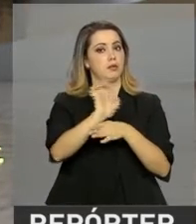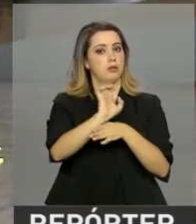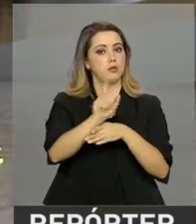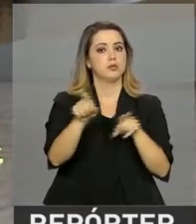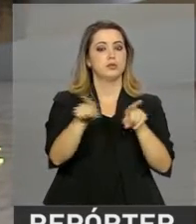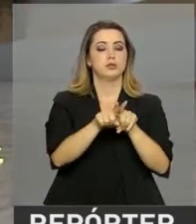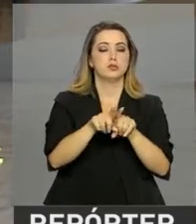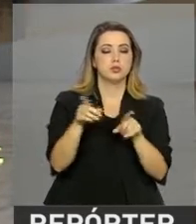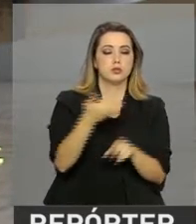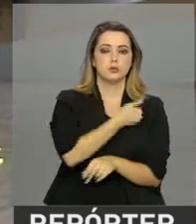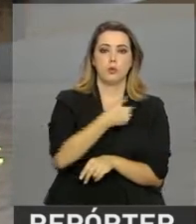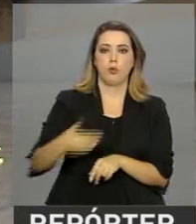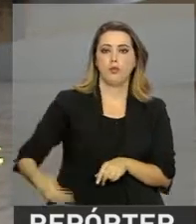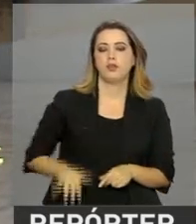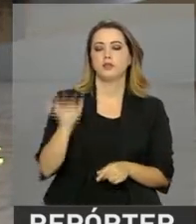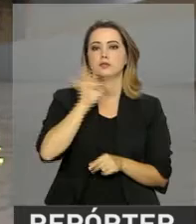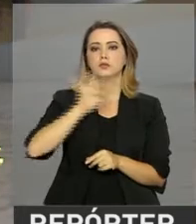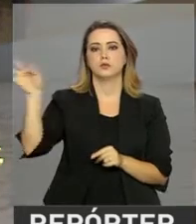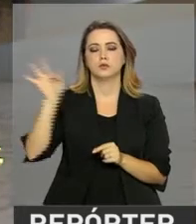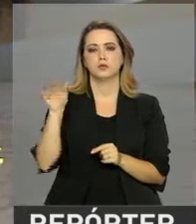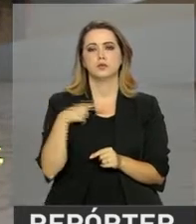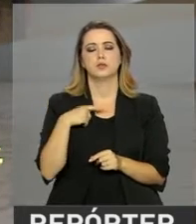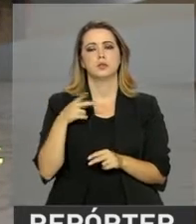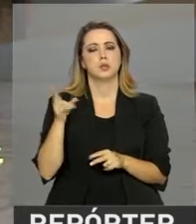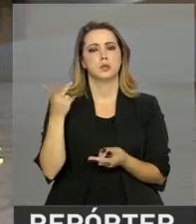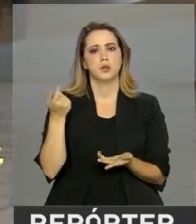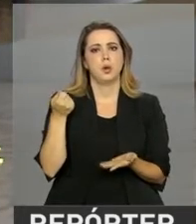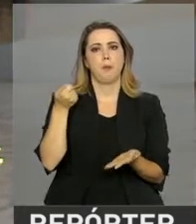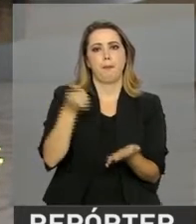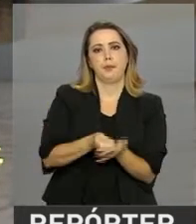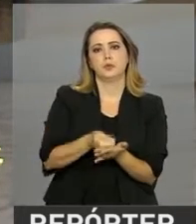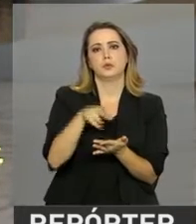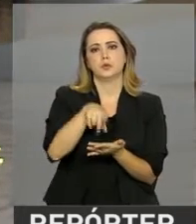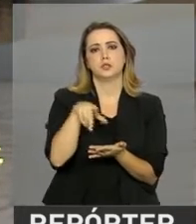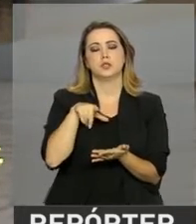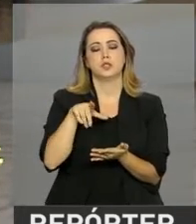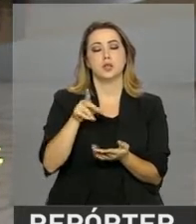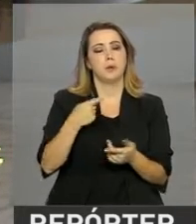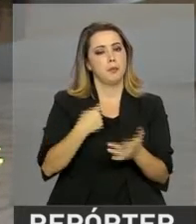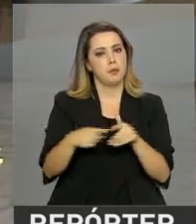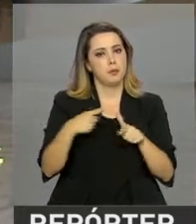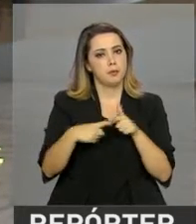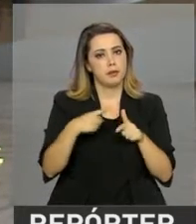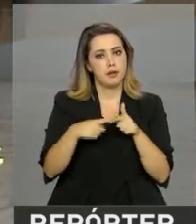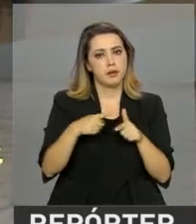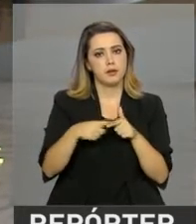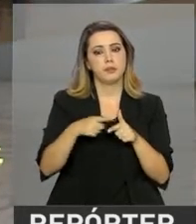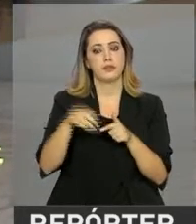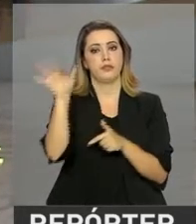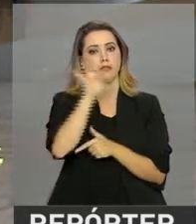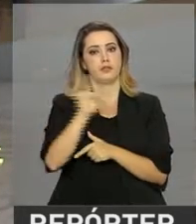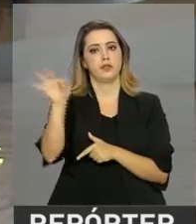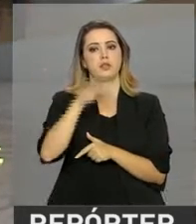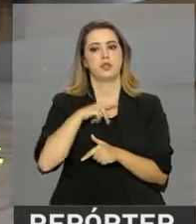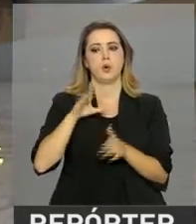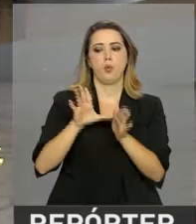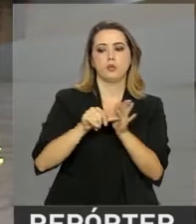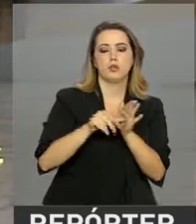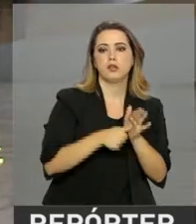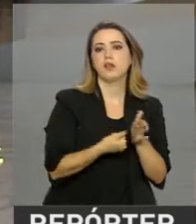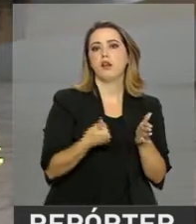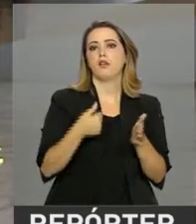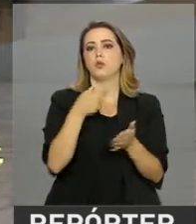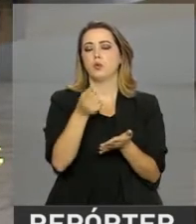ao governo federal, por exemplo, reprimir crimes federais, como o tráfico de drogas, armas e pessoas nas